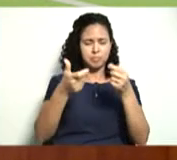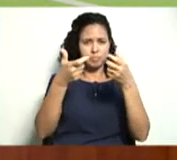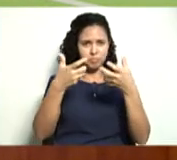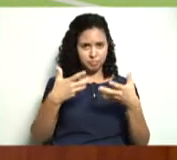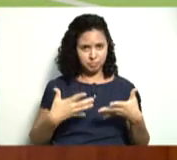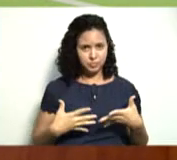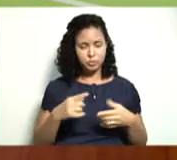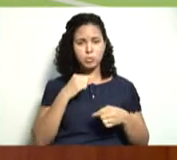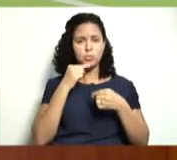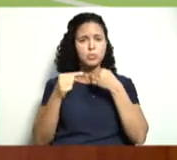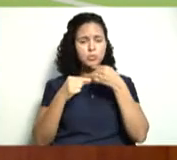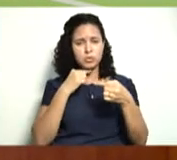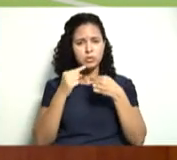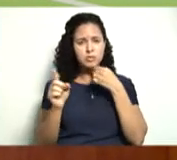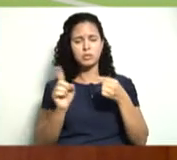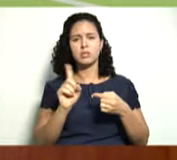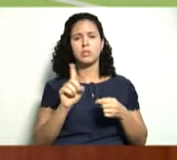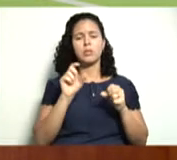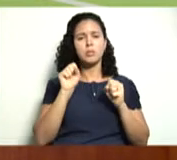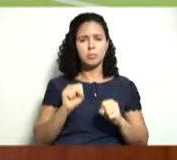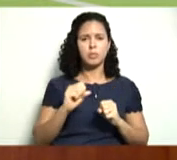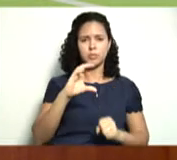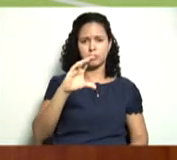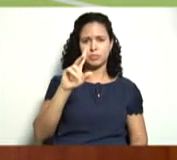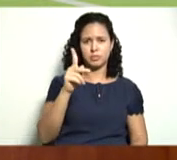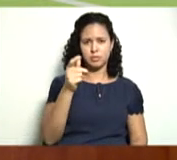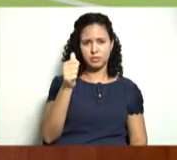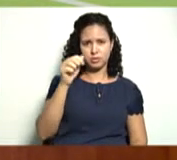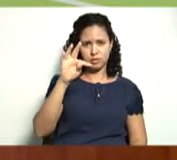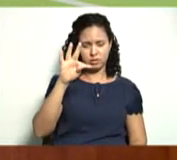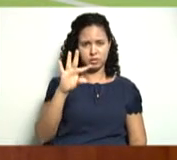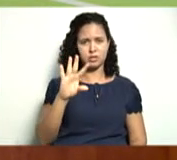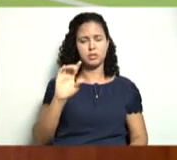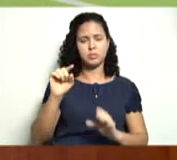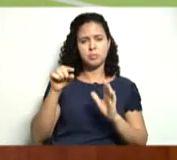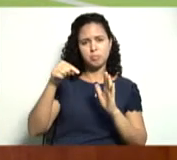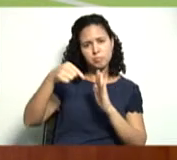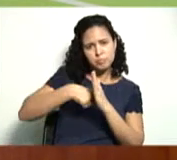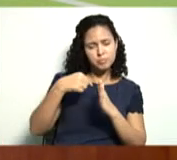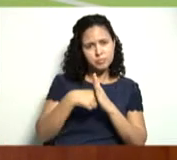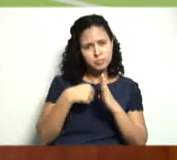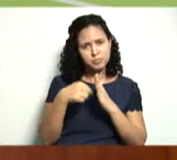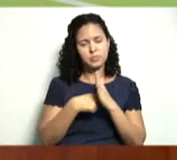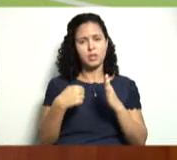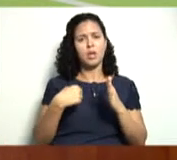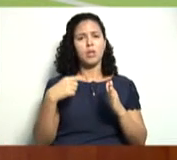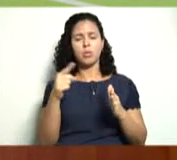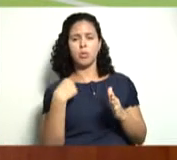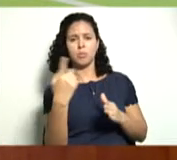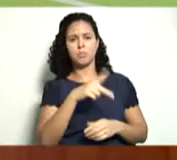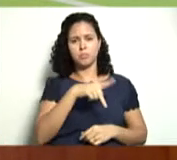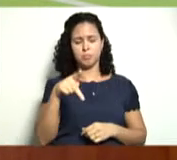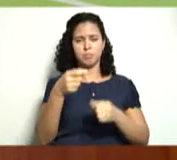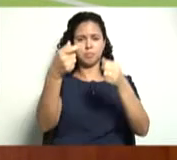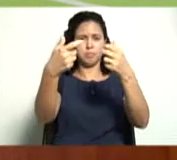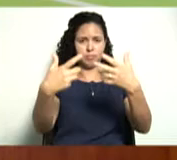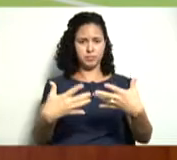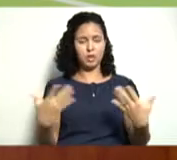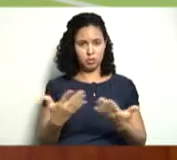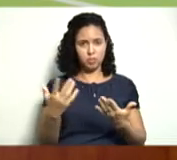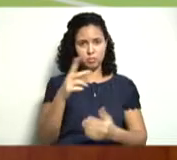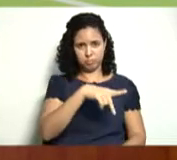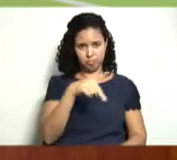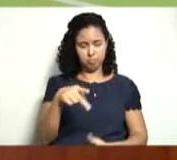fiquem com dúvidas por favor tire um chat pergunta para os tutores aí nas localidades que a gente está aqui pra esclarecer tudo pela sua vez vai dar